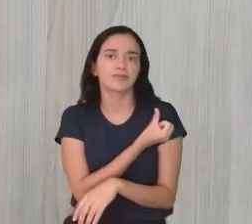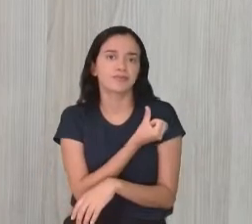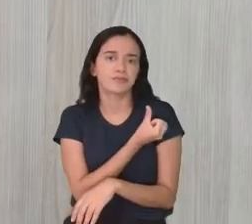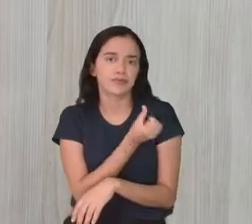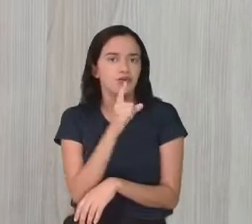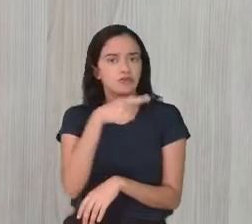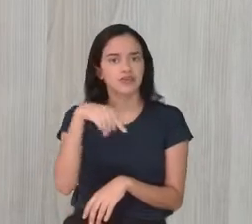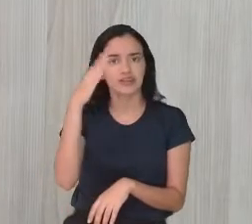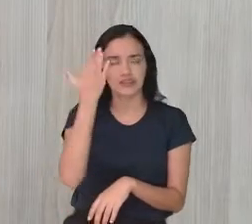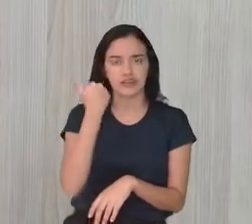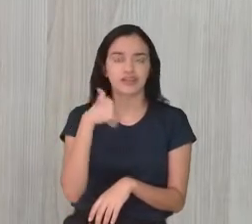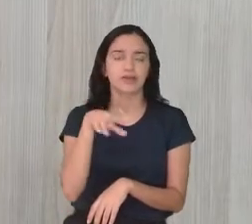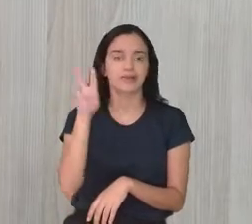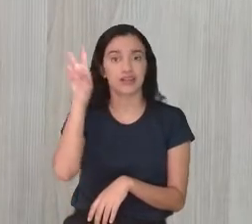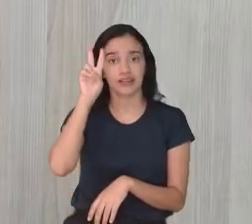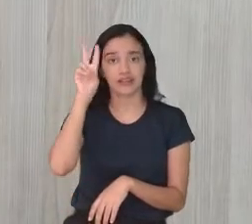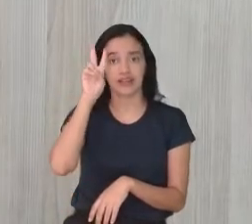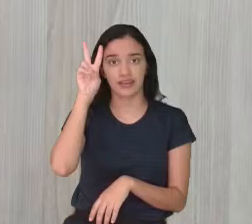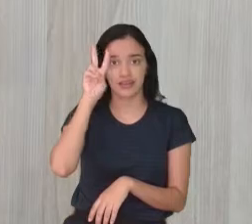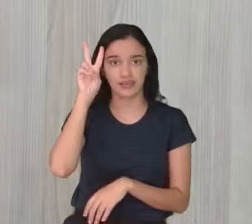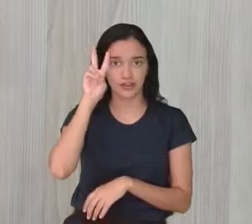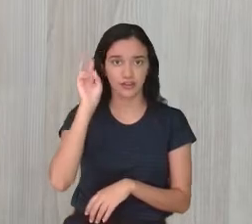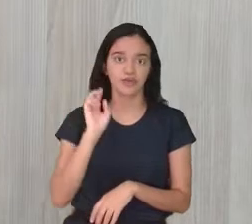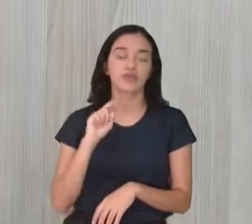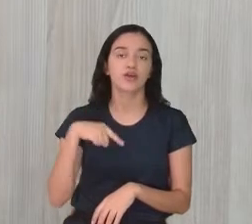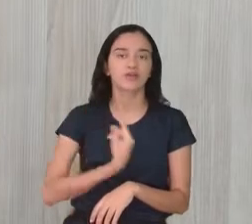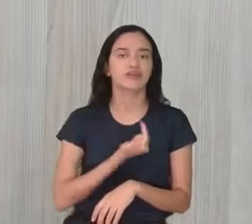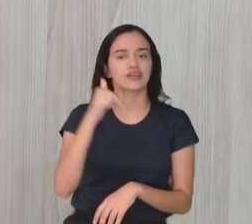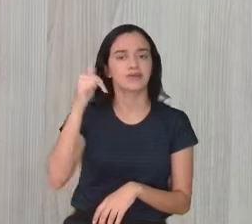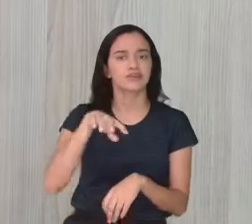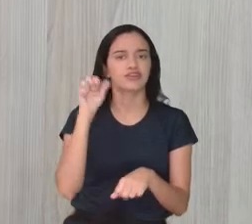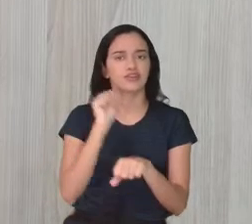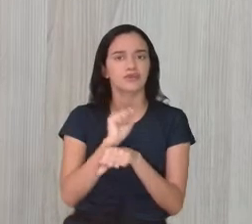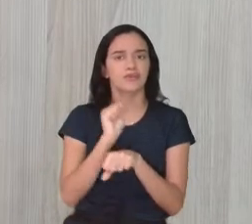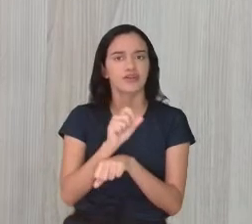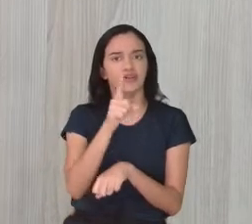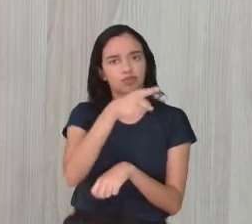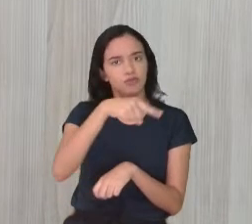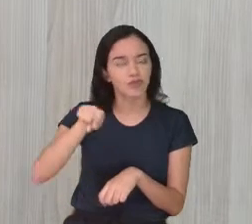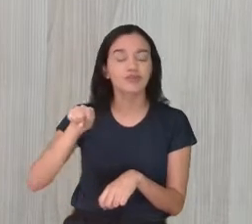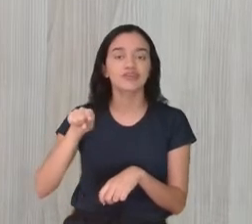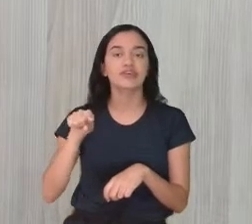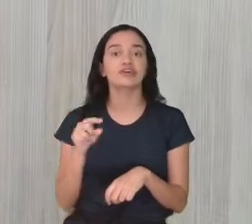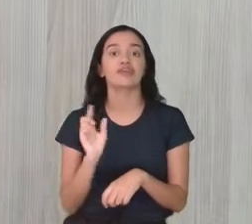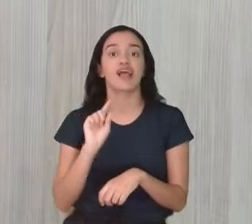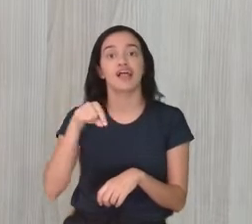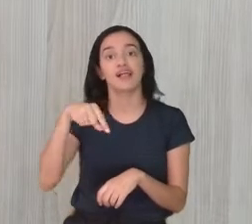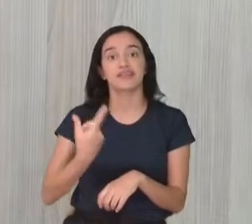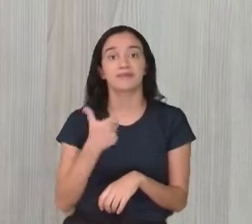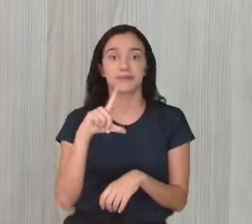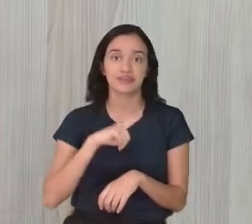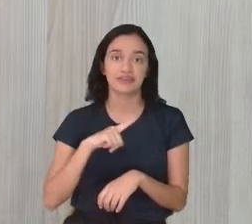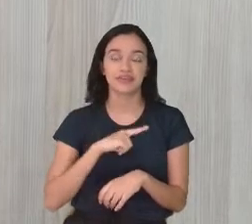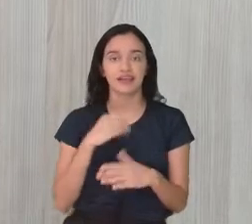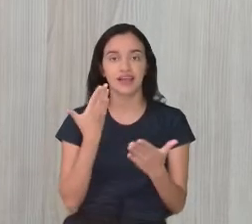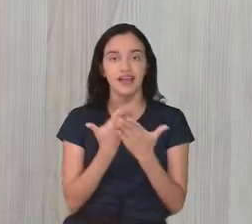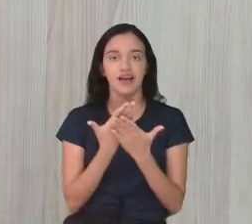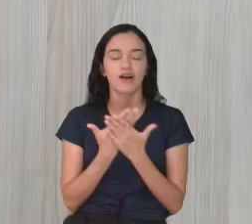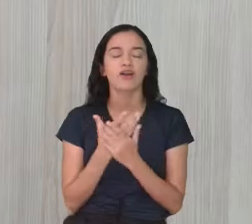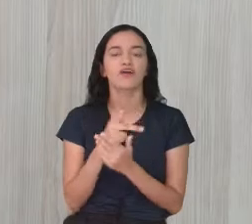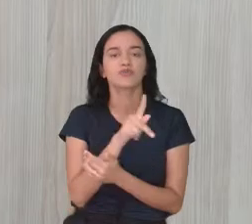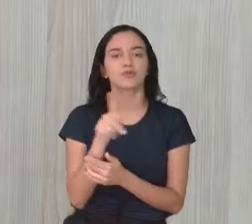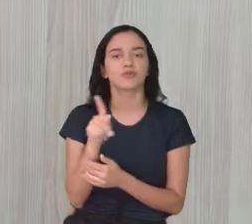sabe, né? Na segunda-feira já estaremos aqui esperando vocês, né? Daqui a pouco tem a aula aí do